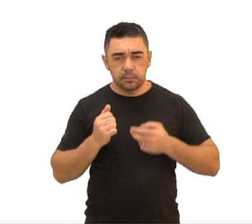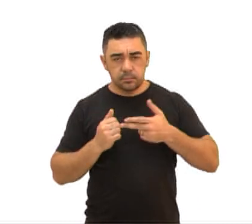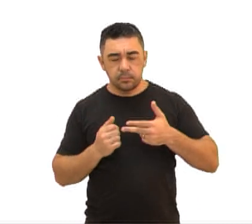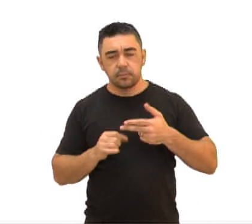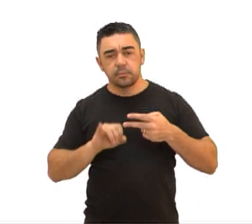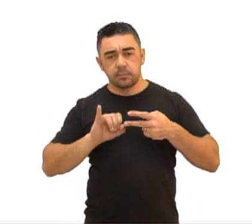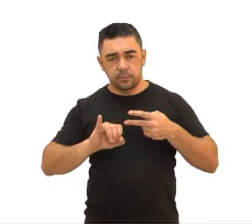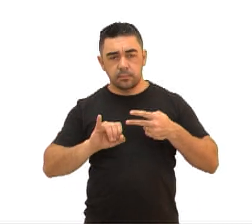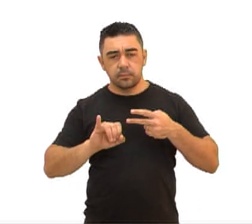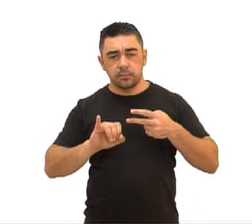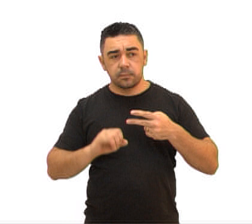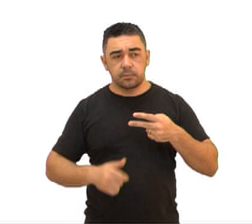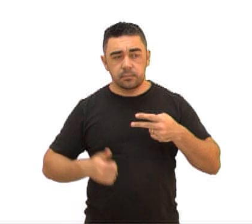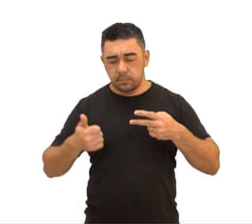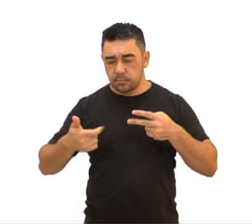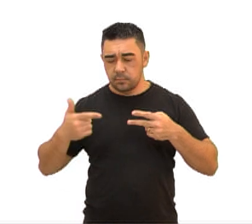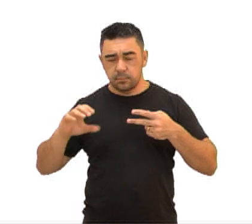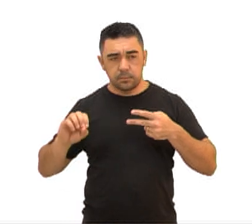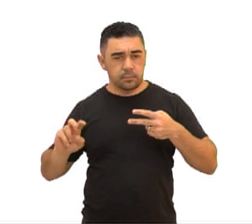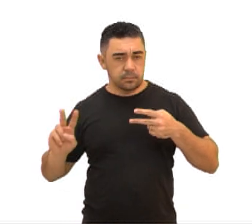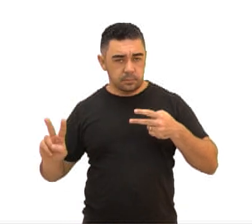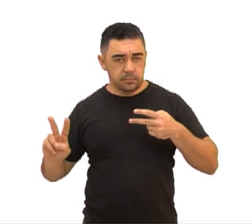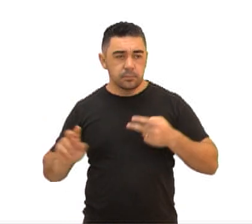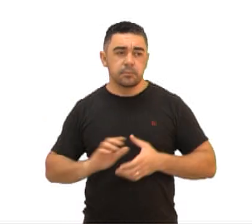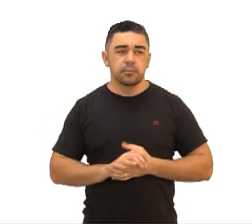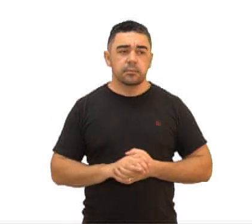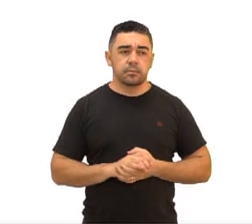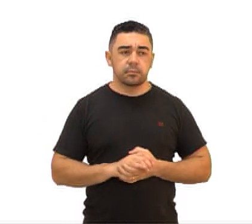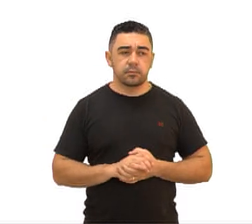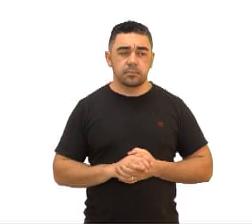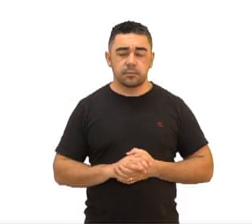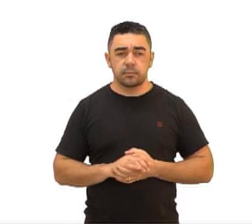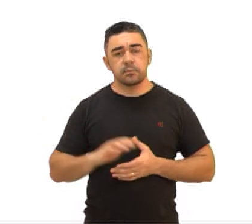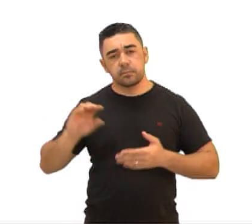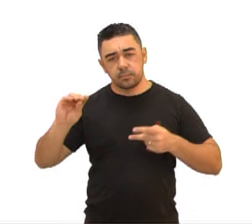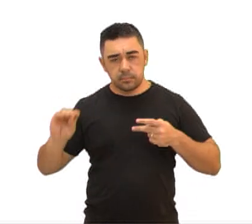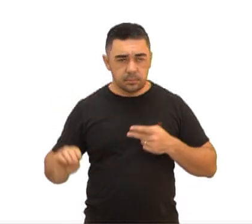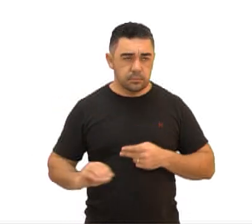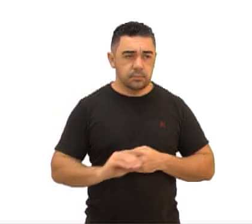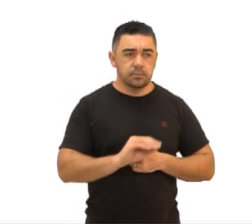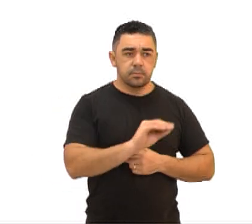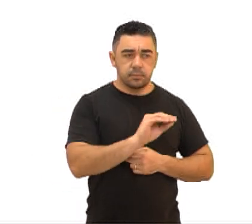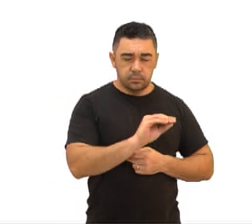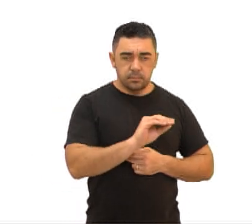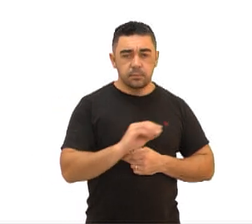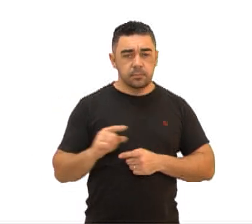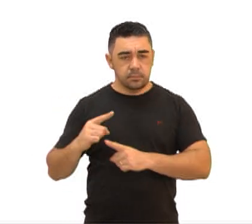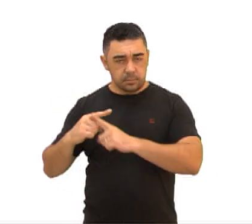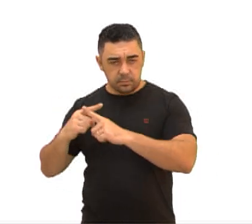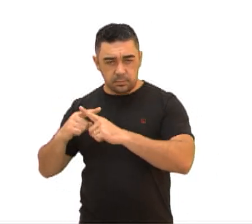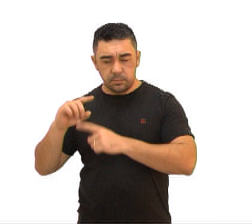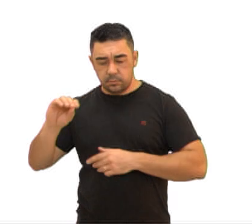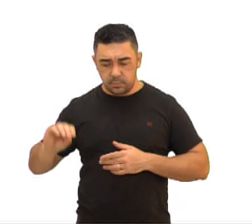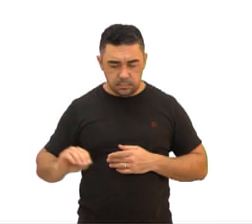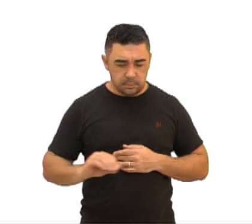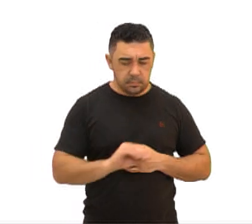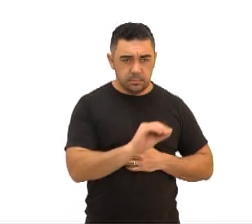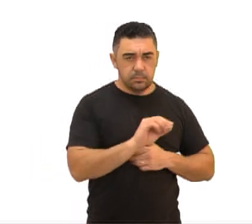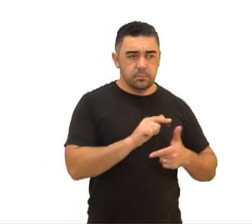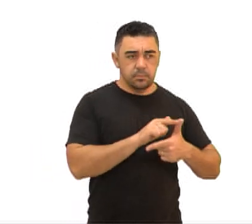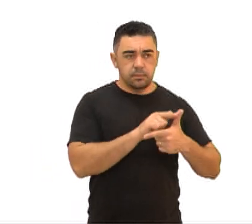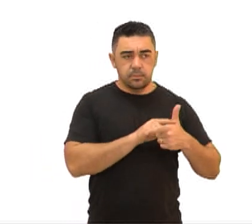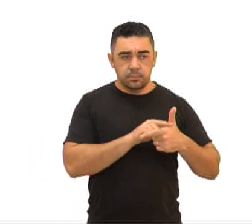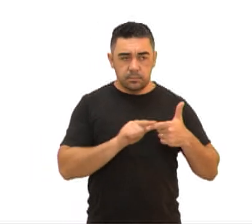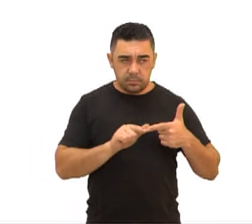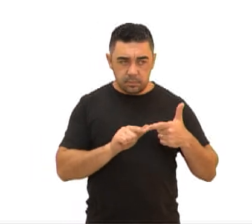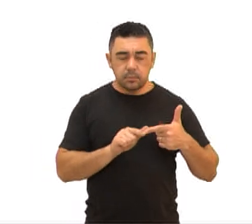e 120 volts é a tensão. Isolando a corrente, pego o 120 que está multiplicando e passo para